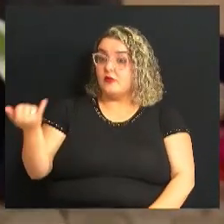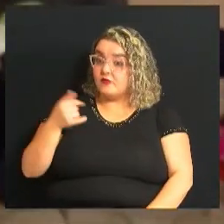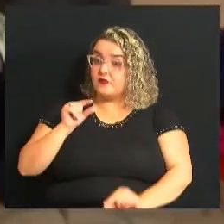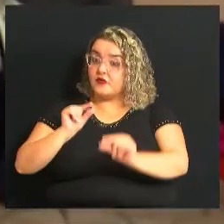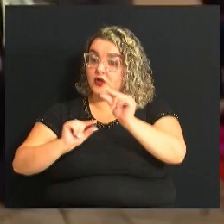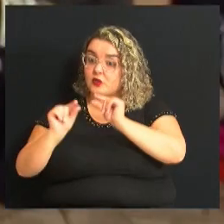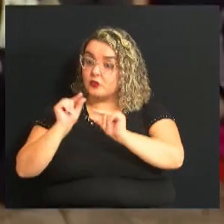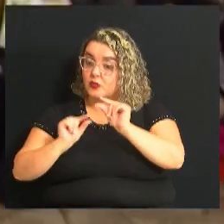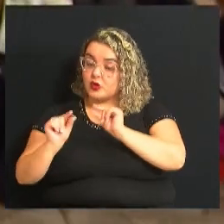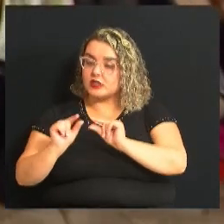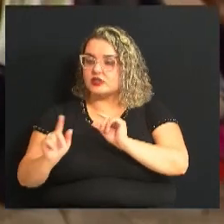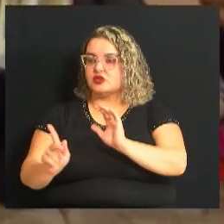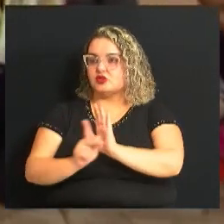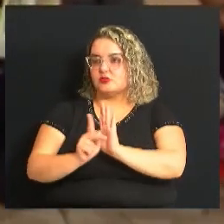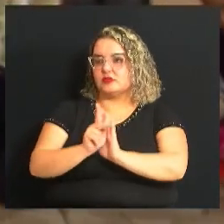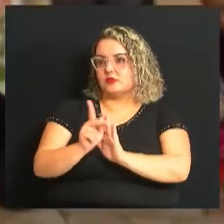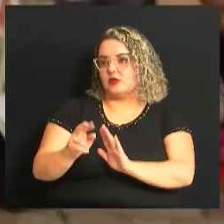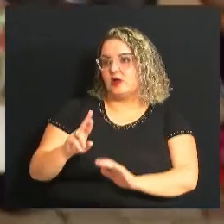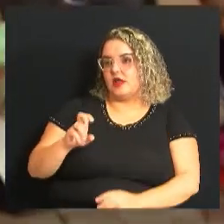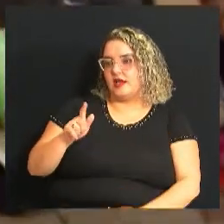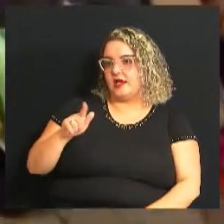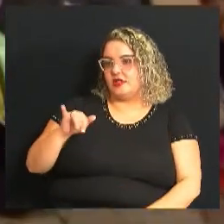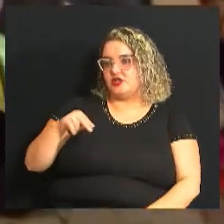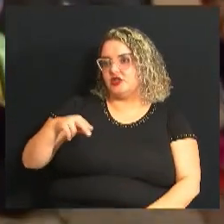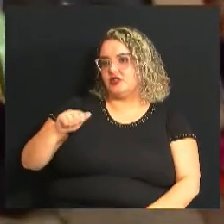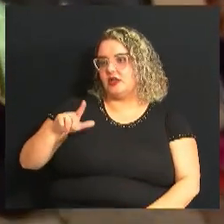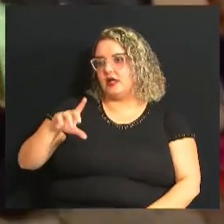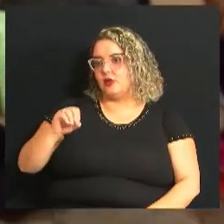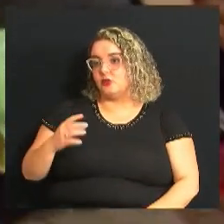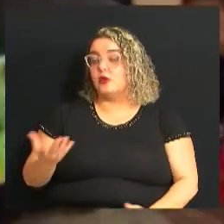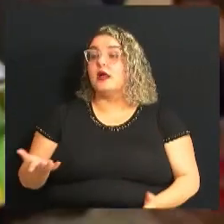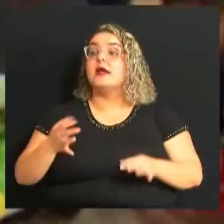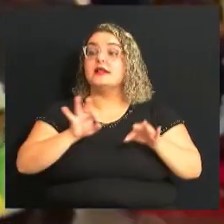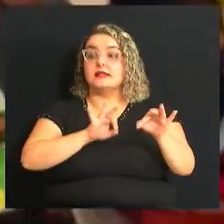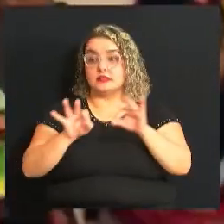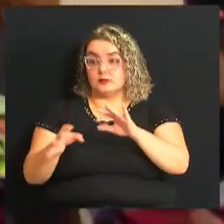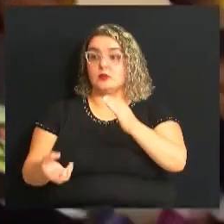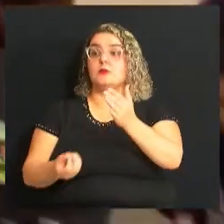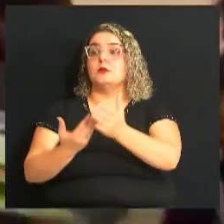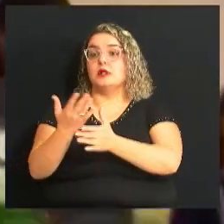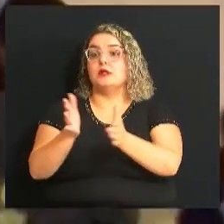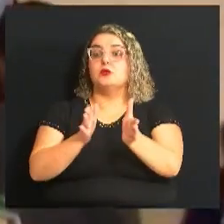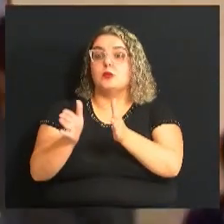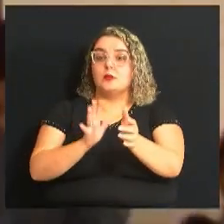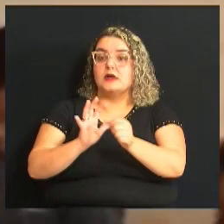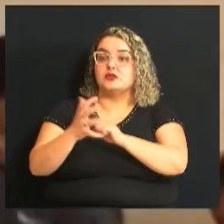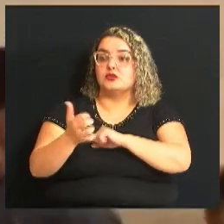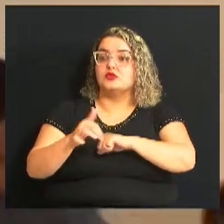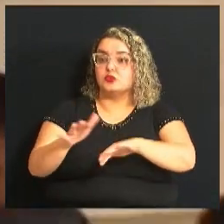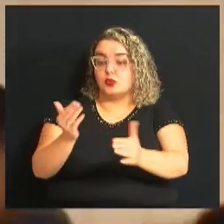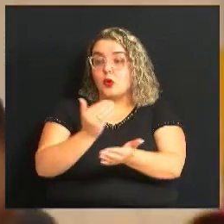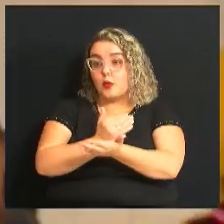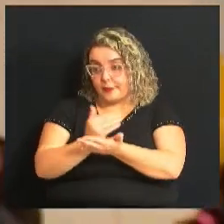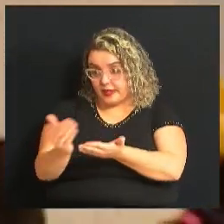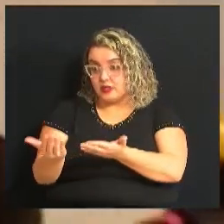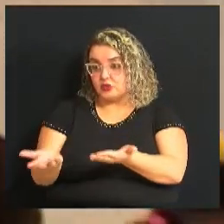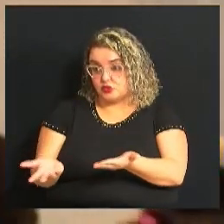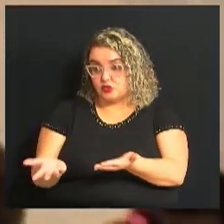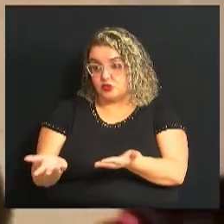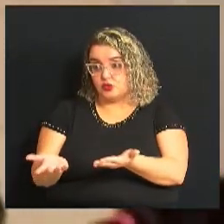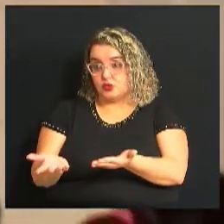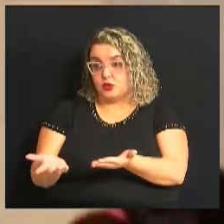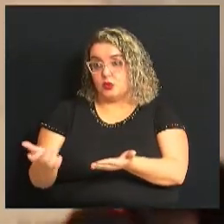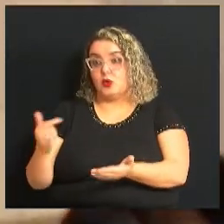esse projeto, por favor, Reginaldo. Então, esse projeto, ele nasceu durante a pandemia, né? No começo da pandemia. A